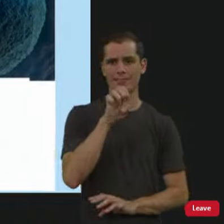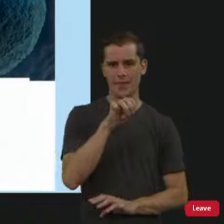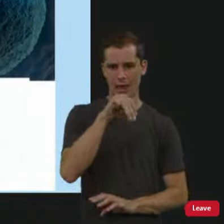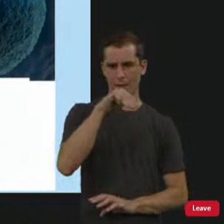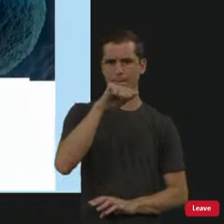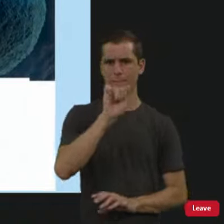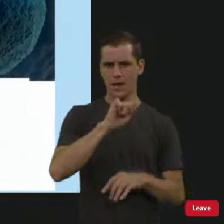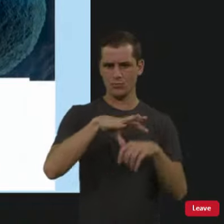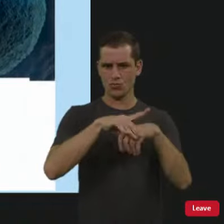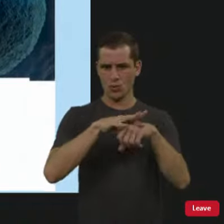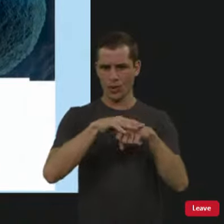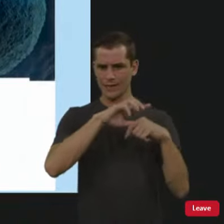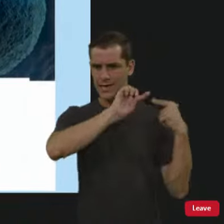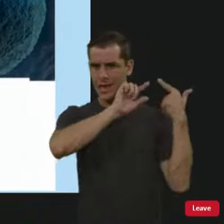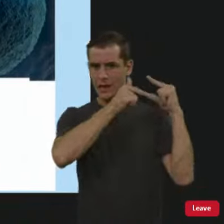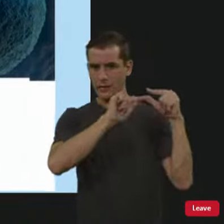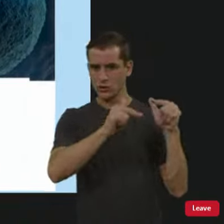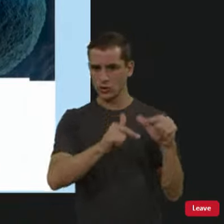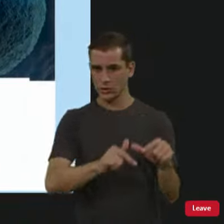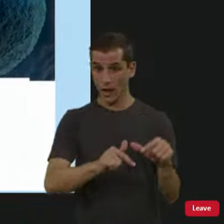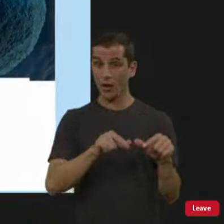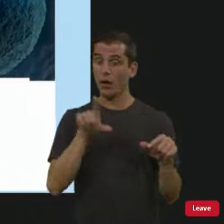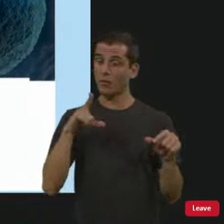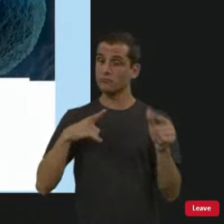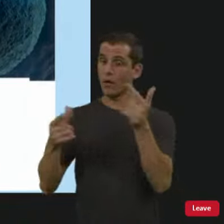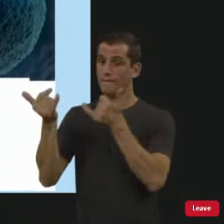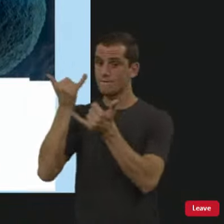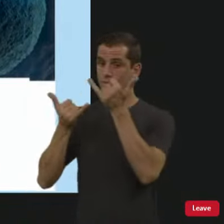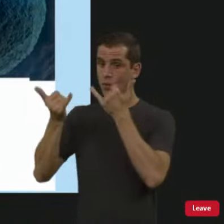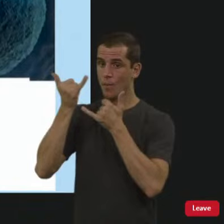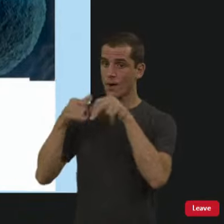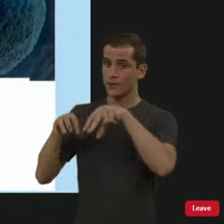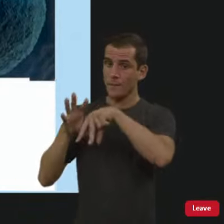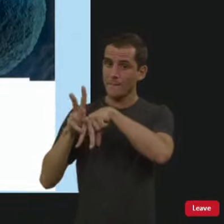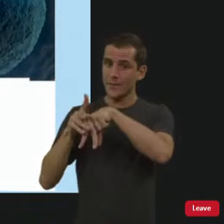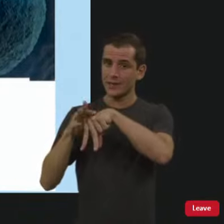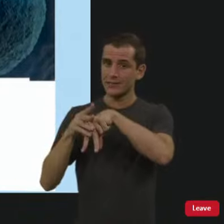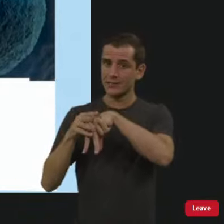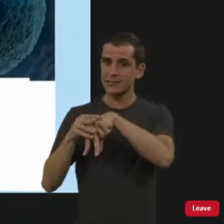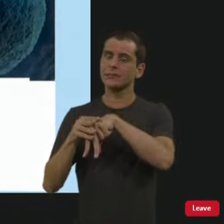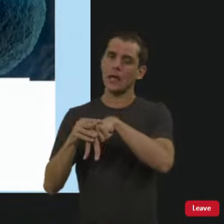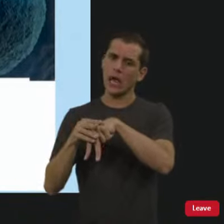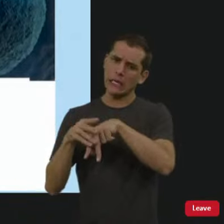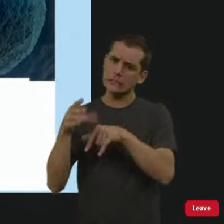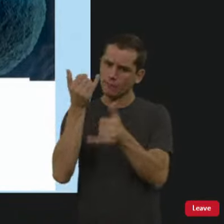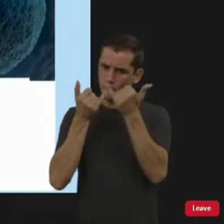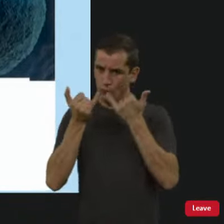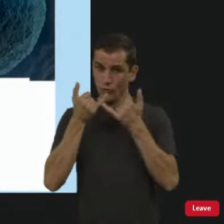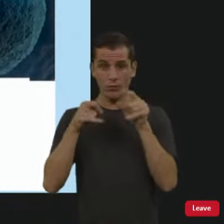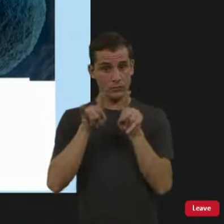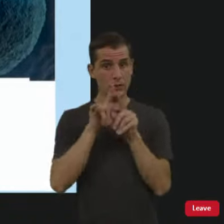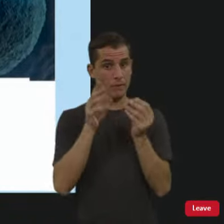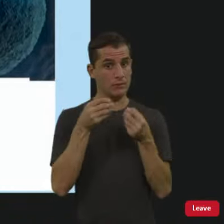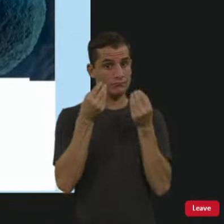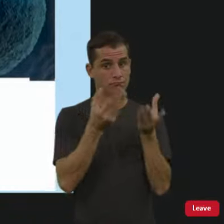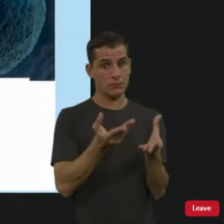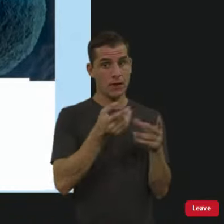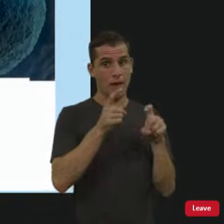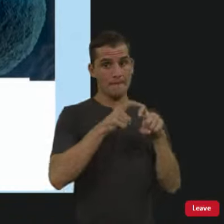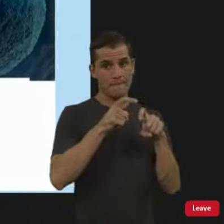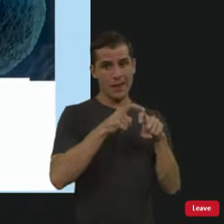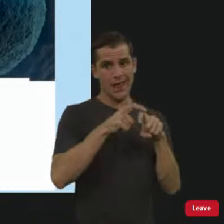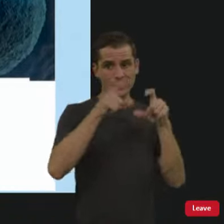tem informações tanto para pacientes quanto para profissionais, então para médicos, enfermeiros, sobre